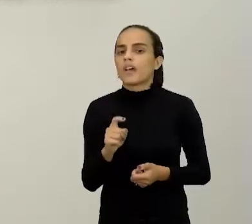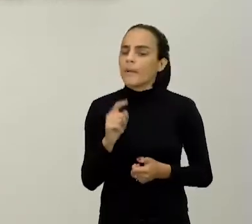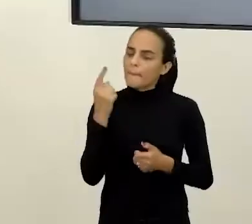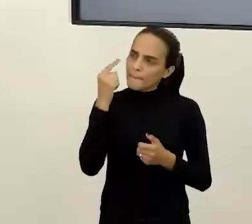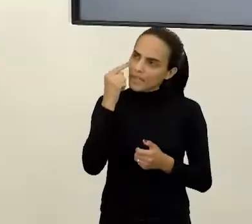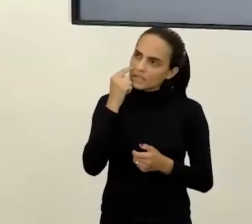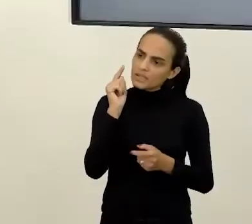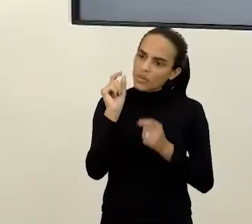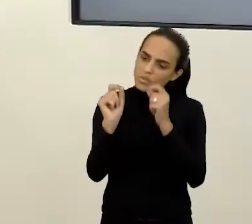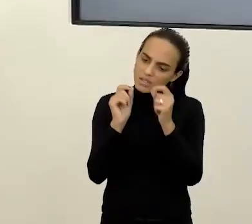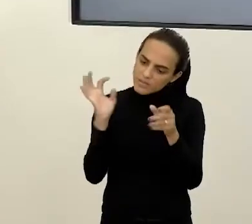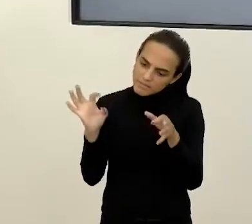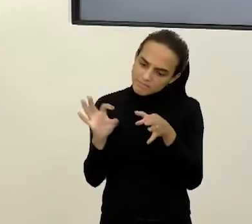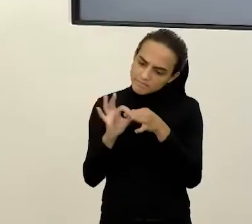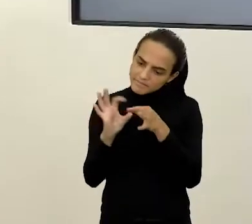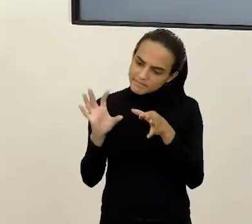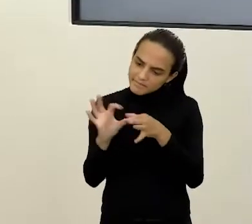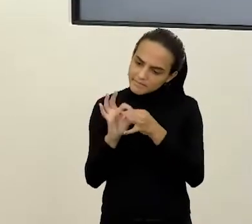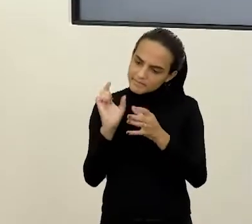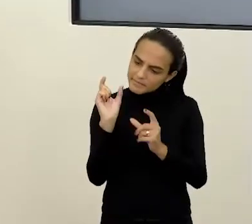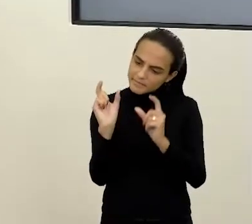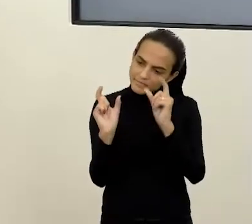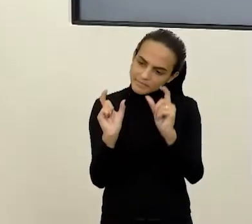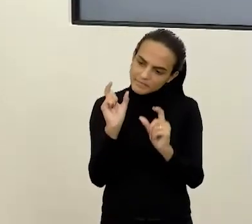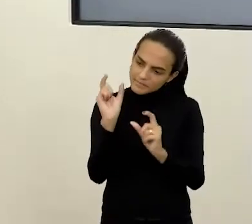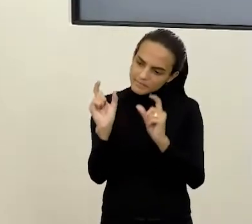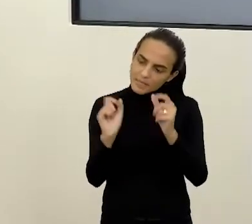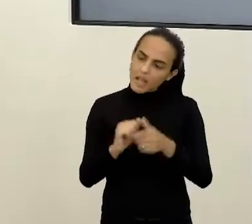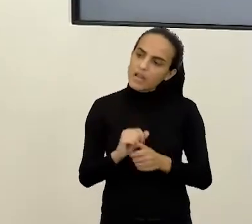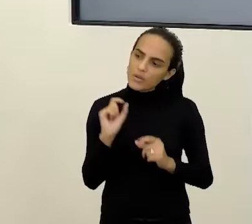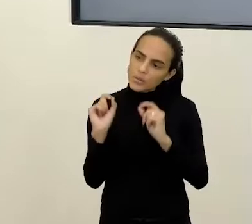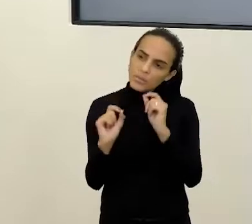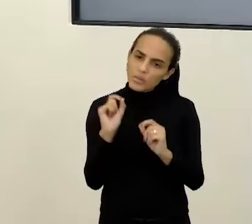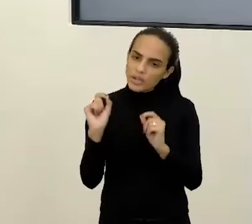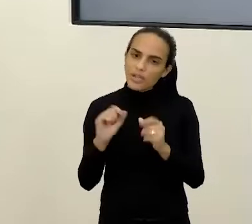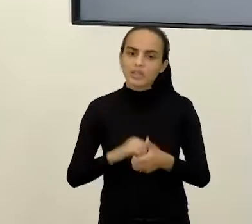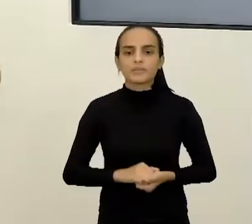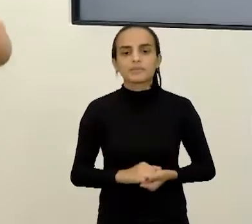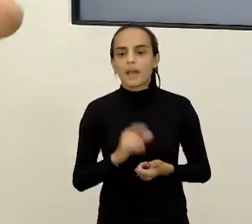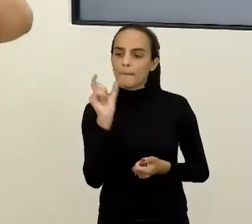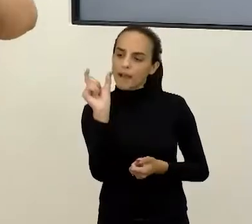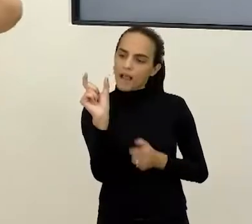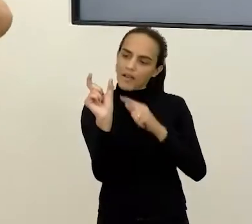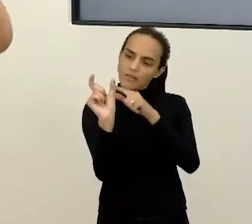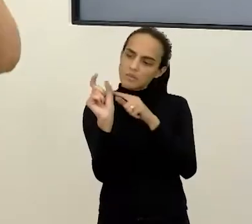né, Fabi? Não, gente, esse é o segredo da vida. Na hora que você vê uma palavra que você não sabe,